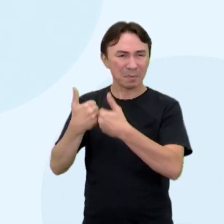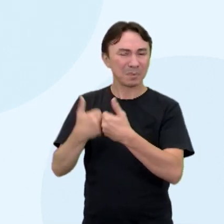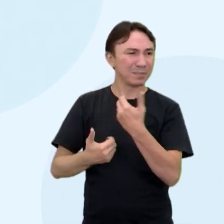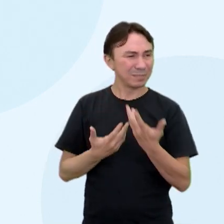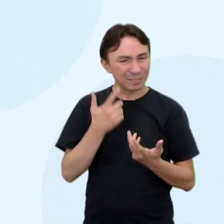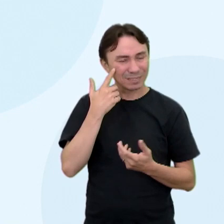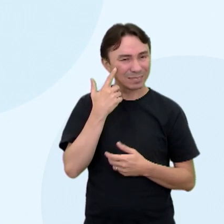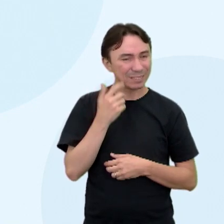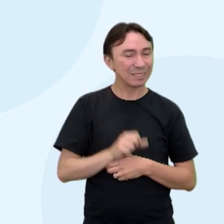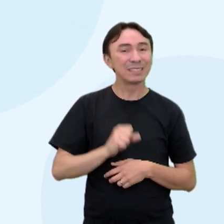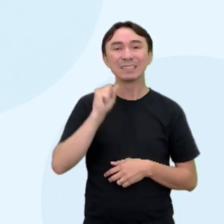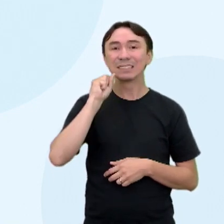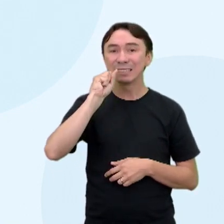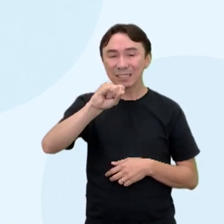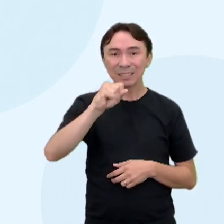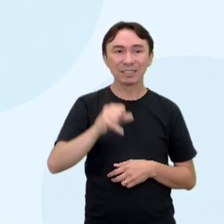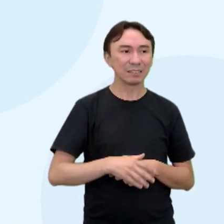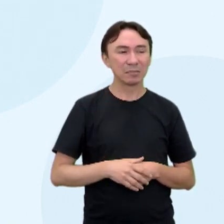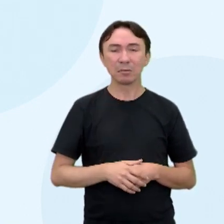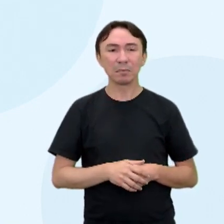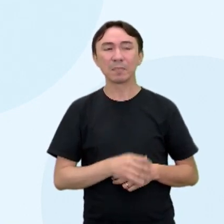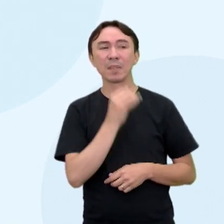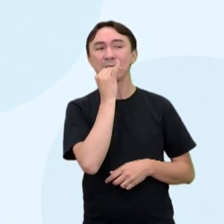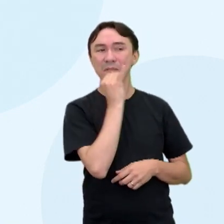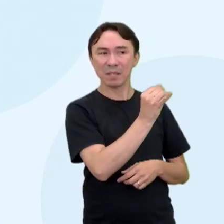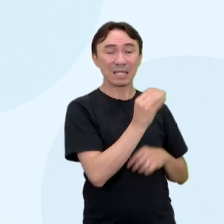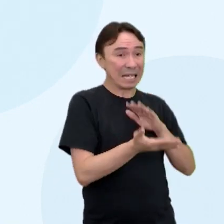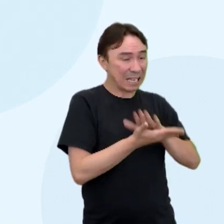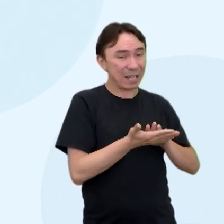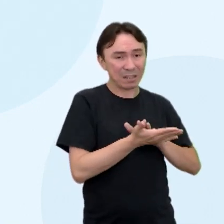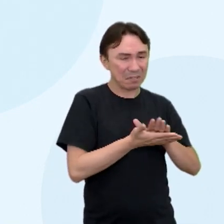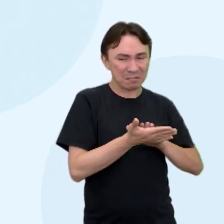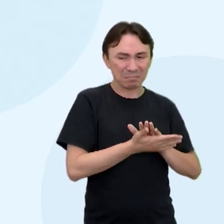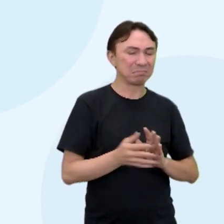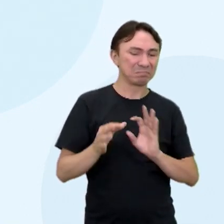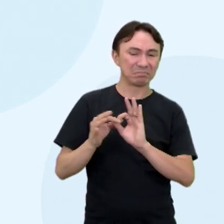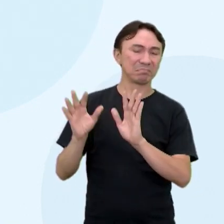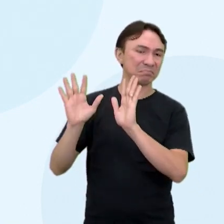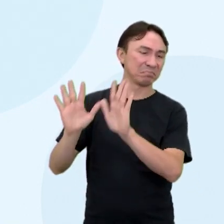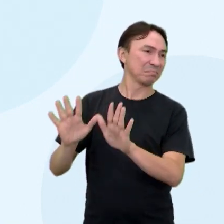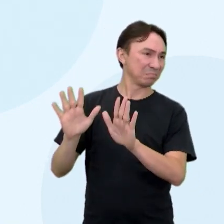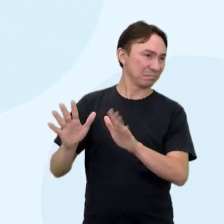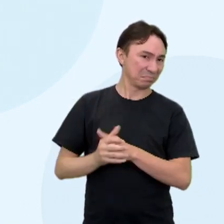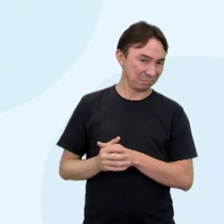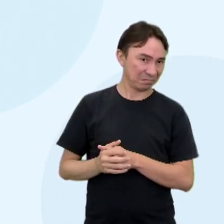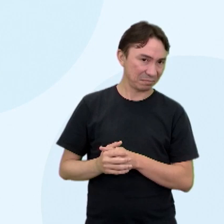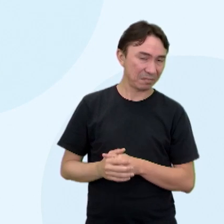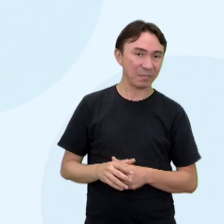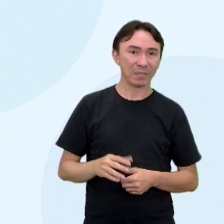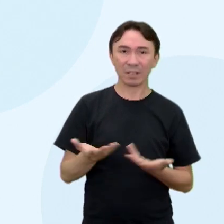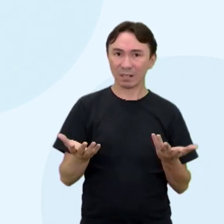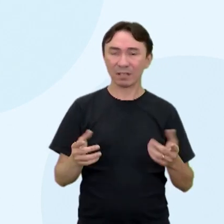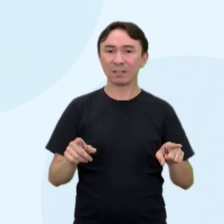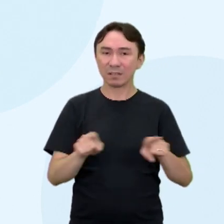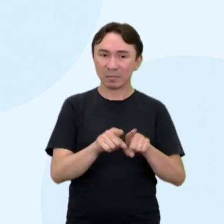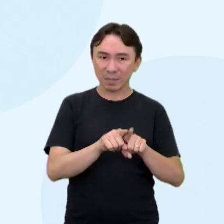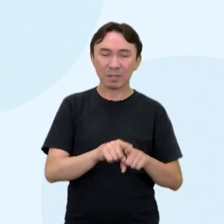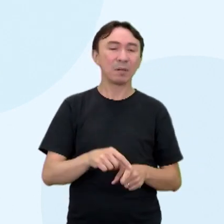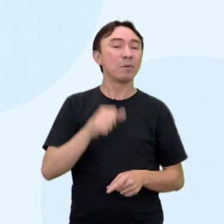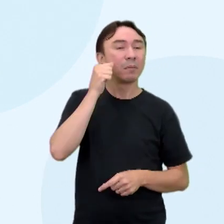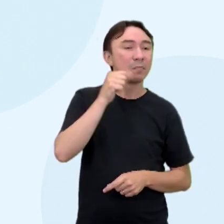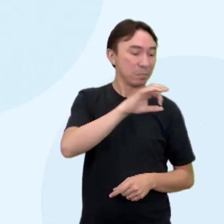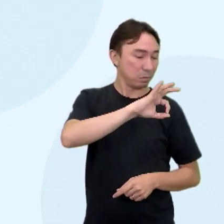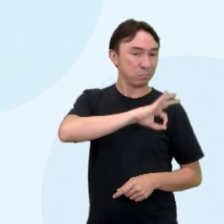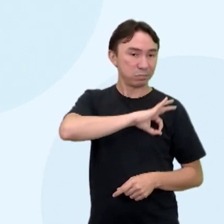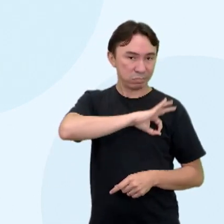denúncia, aí deixa pra lá, né? deixa o negócio rolar. Haja vista que a própria PM tinha o seu time de futebol de mulheres. Né? Isso pra mim é